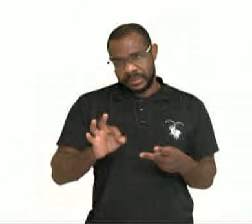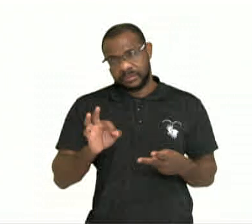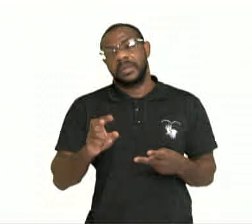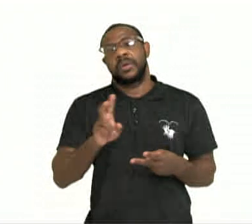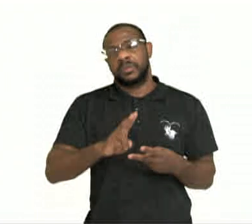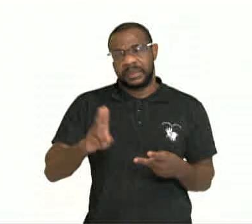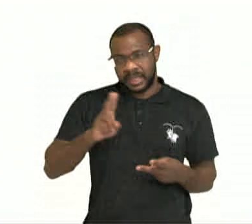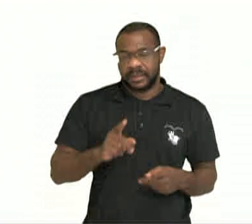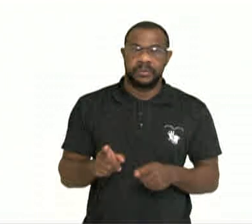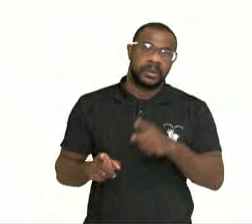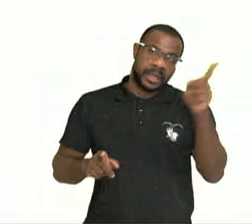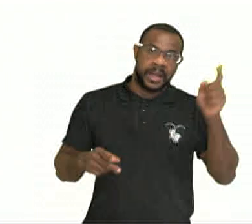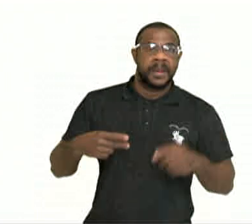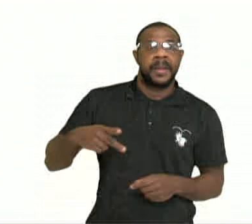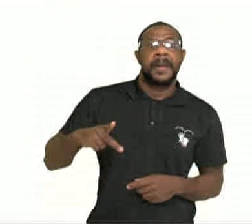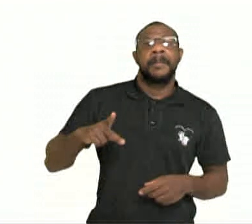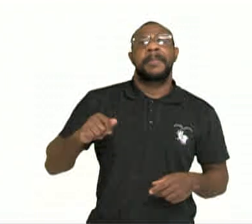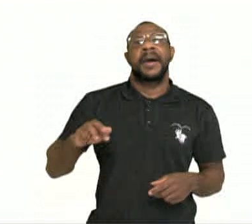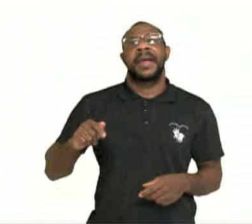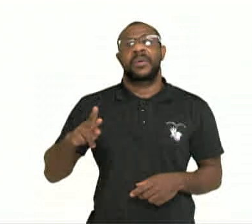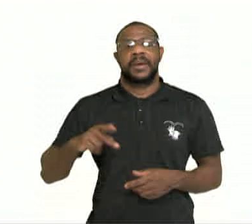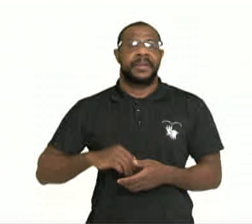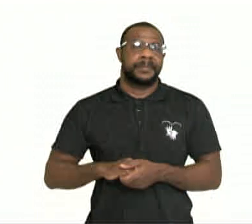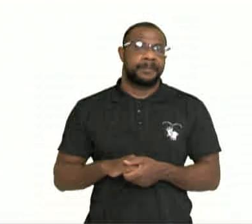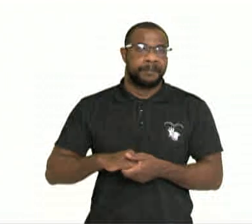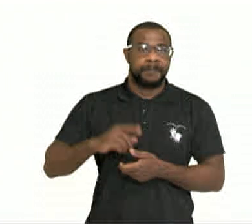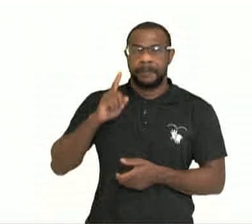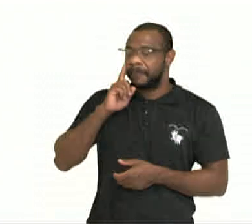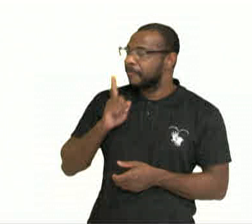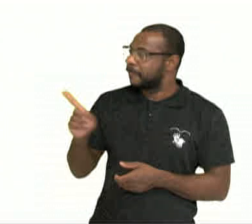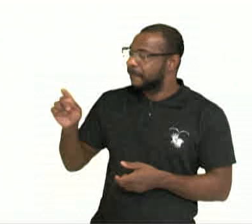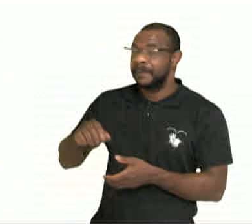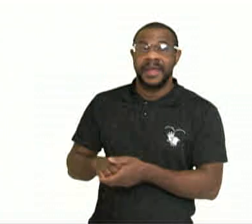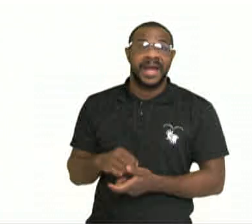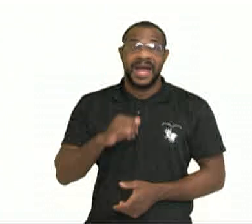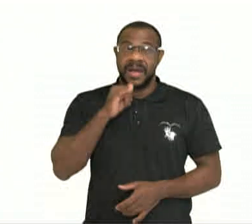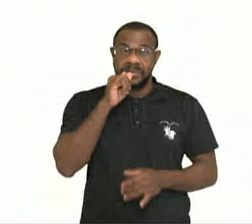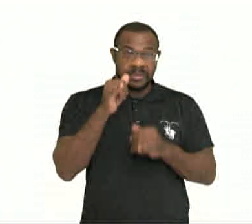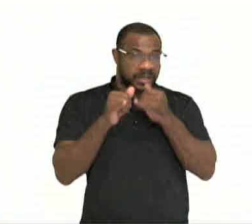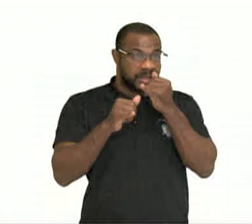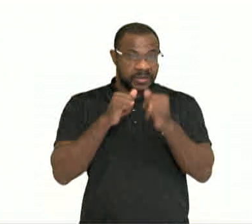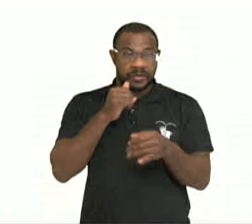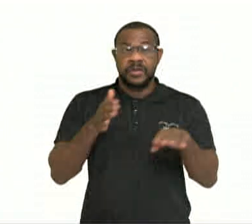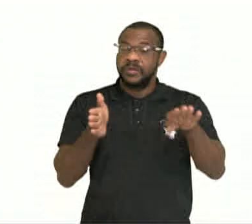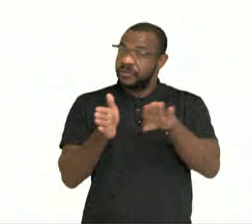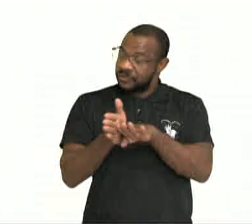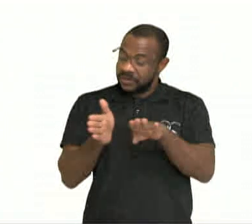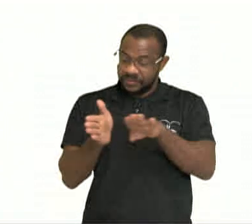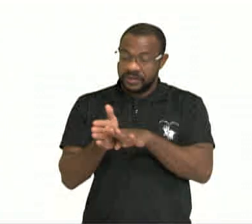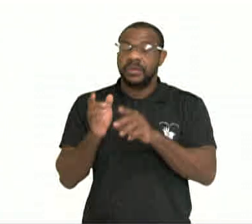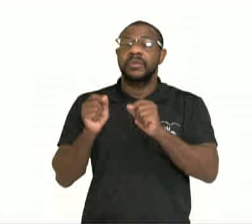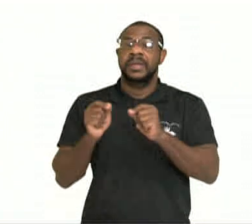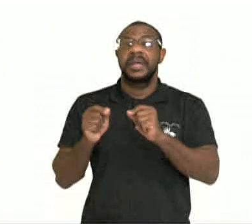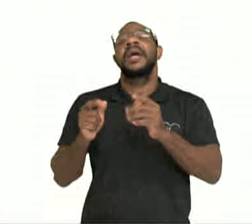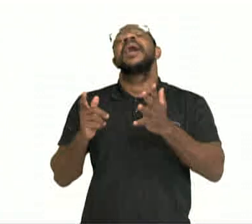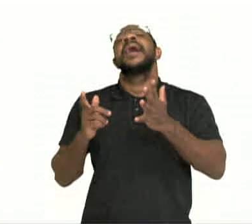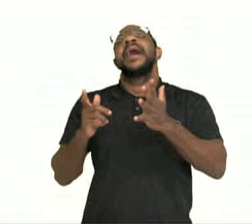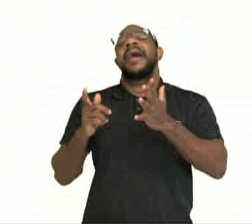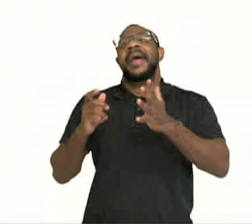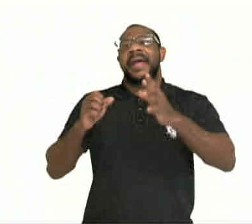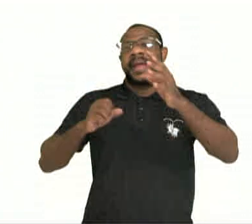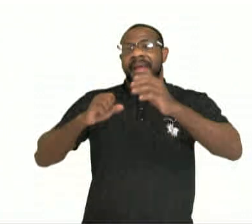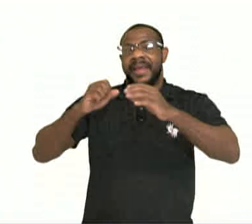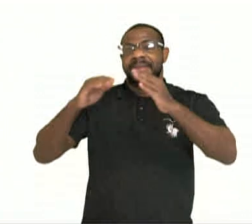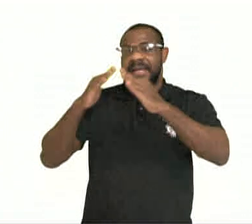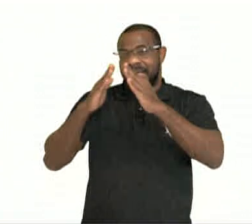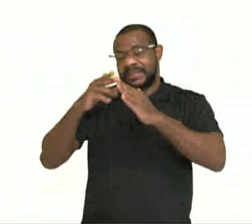Paraná, ela é distribuída, ela chega até as casas das pessoas por meio de uma companhia estatal, que é a Copel, Companhia Paranaense